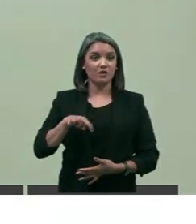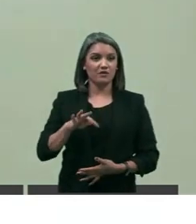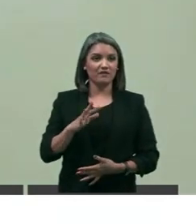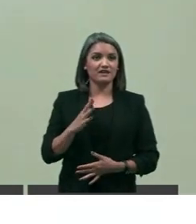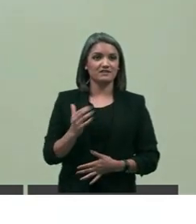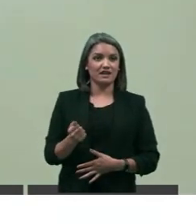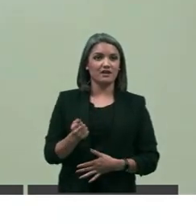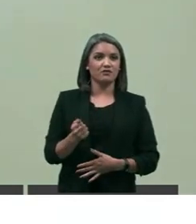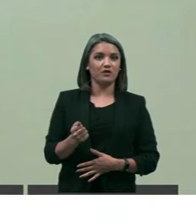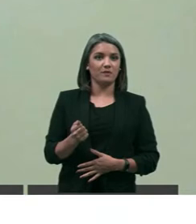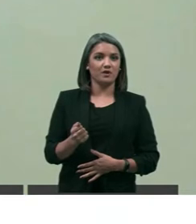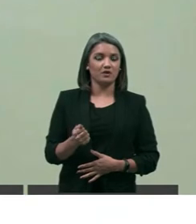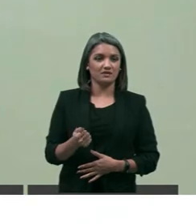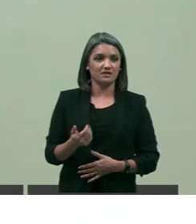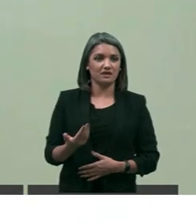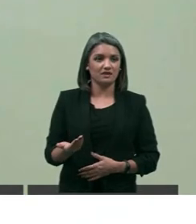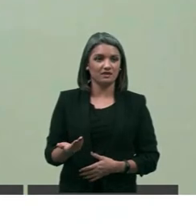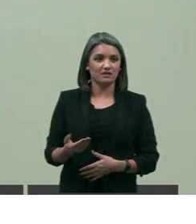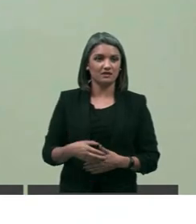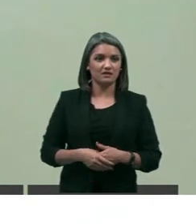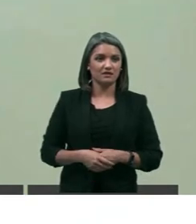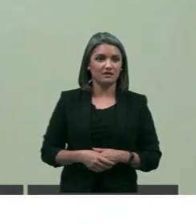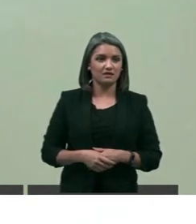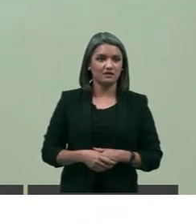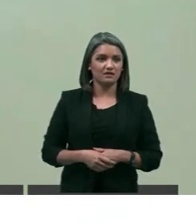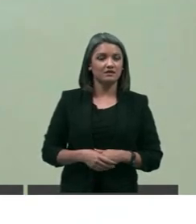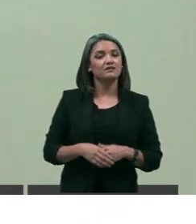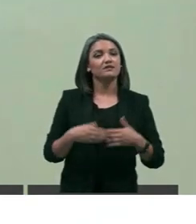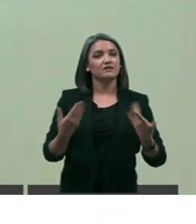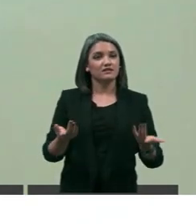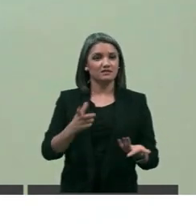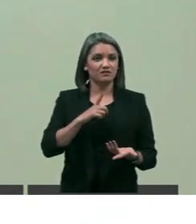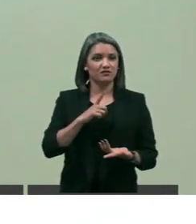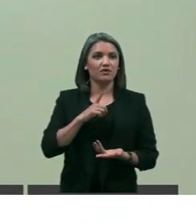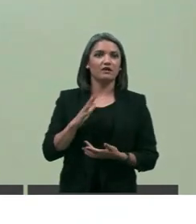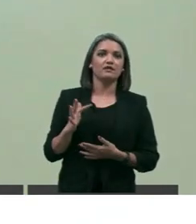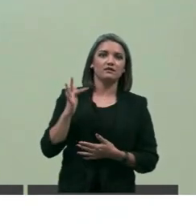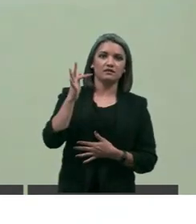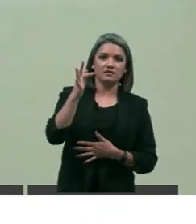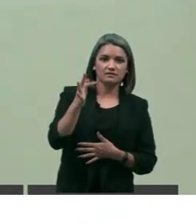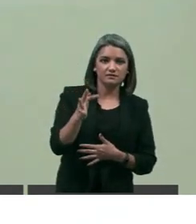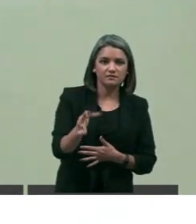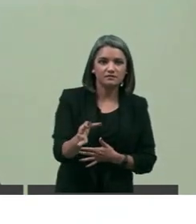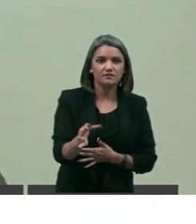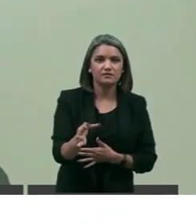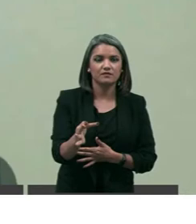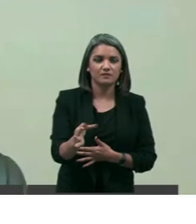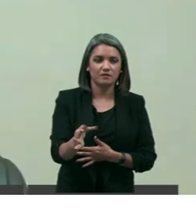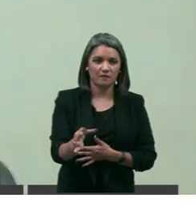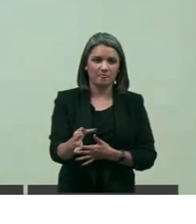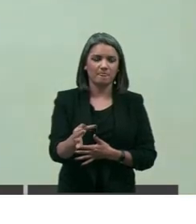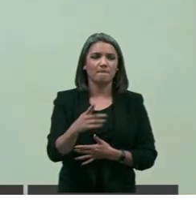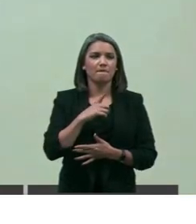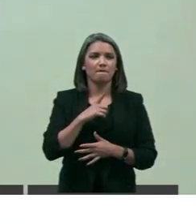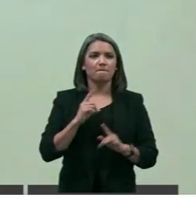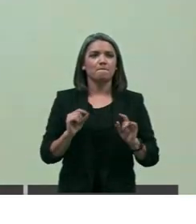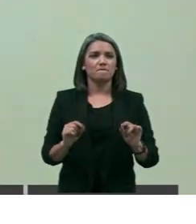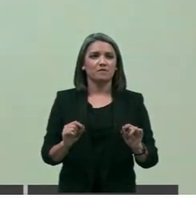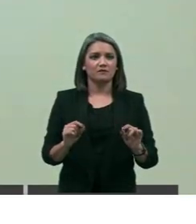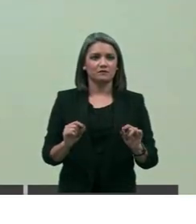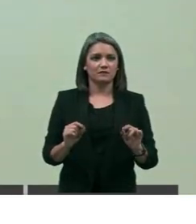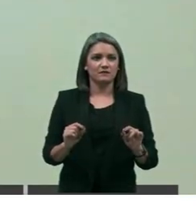prejuízo de futuramente poder até rever a minha posição,